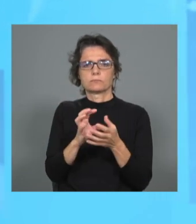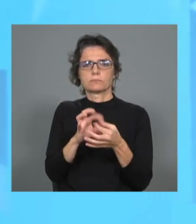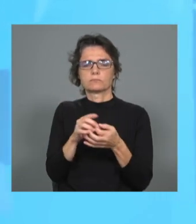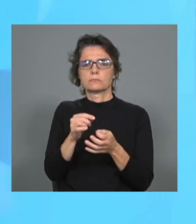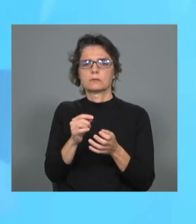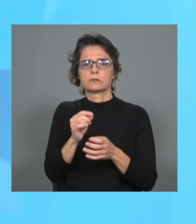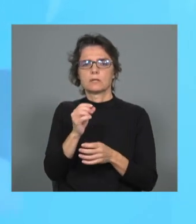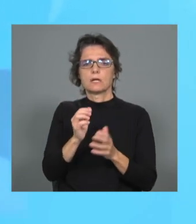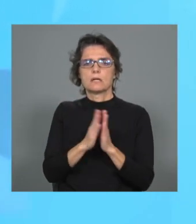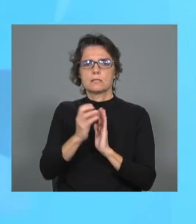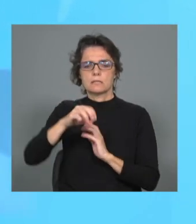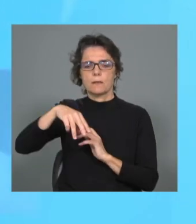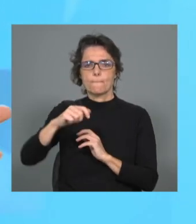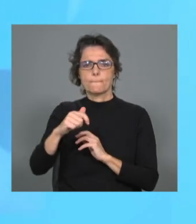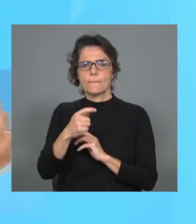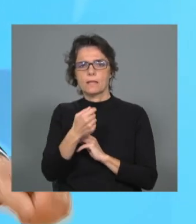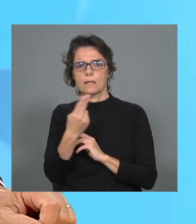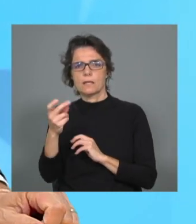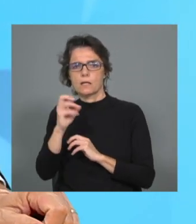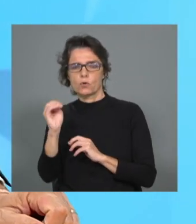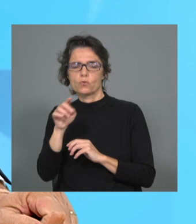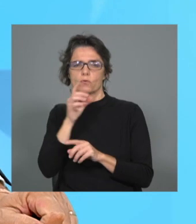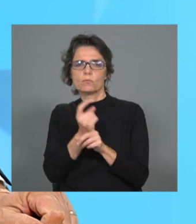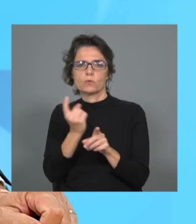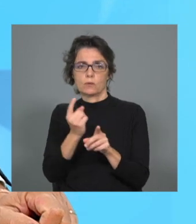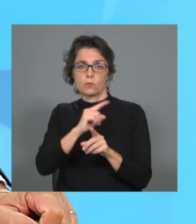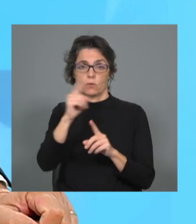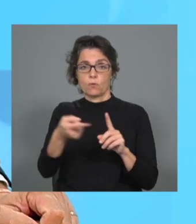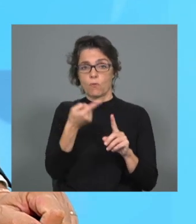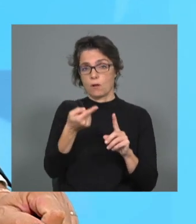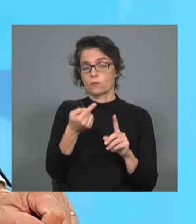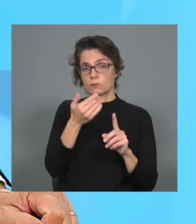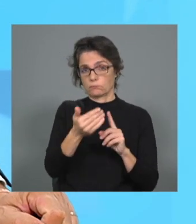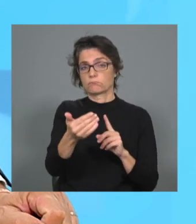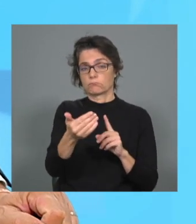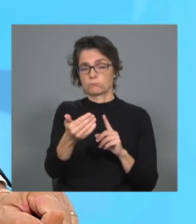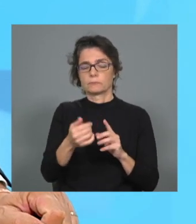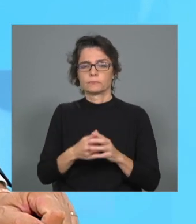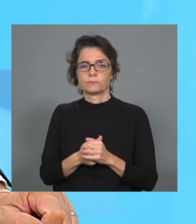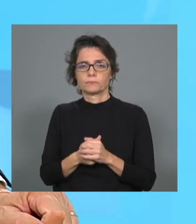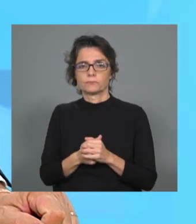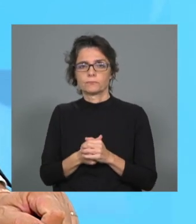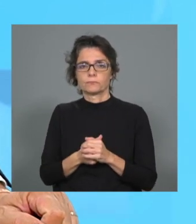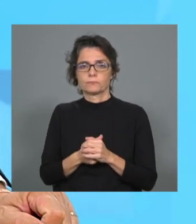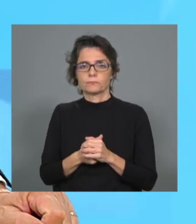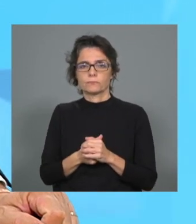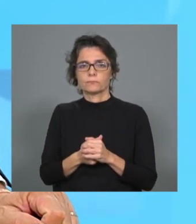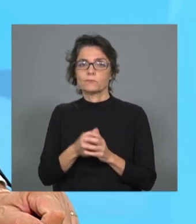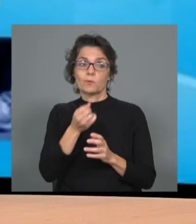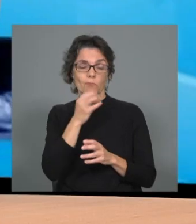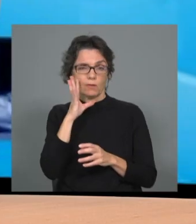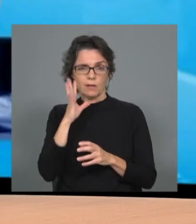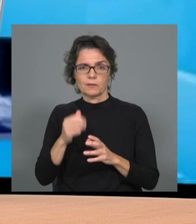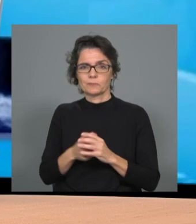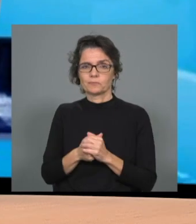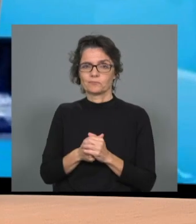com o facto de ser o evangelista do ano, não é? do ano litúrgico que se inicia agora no Advento. Boa tarde. É